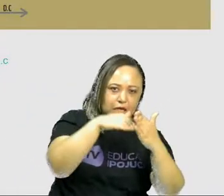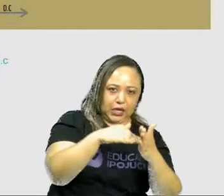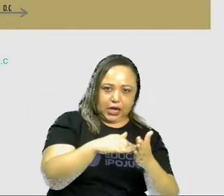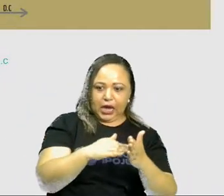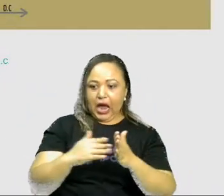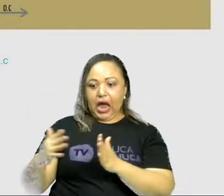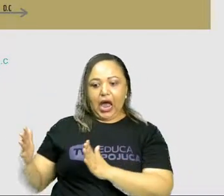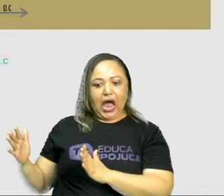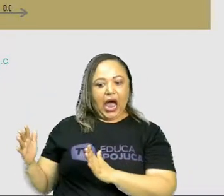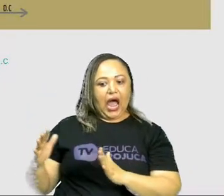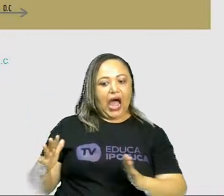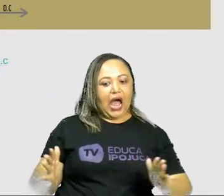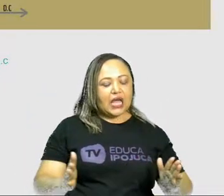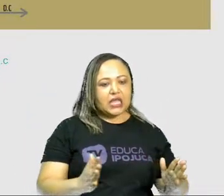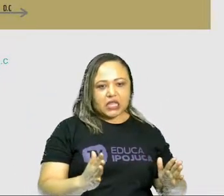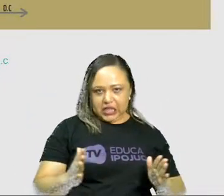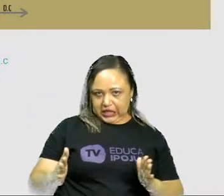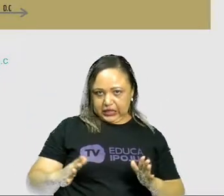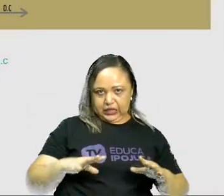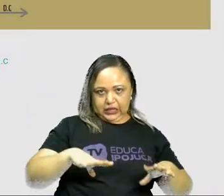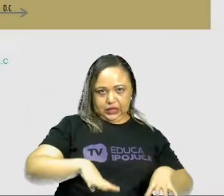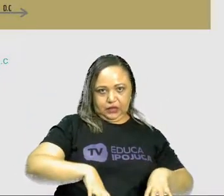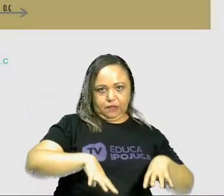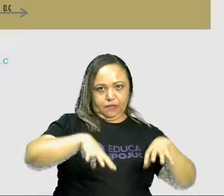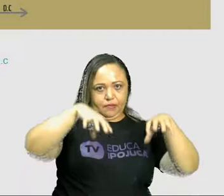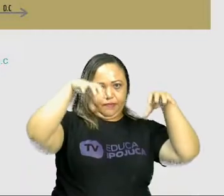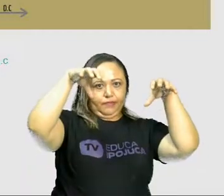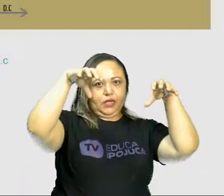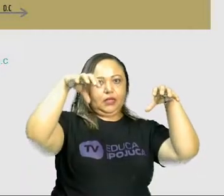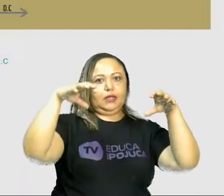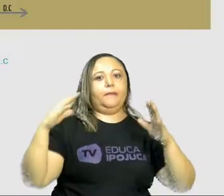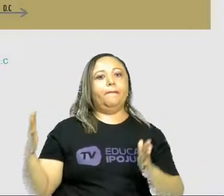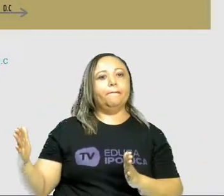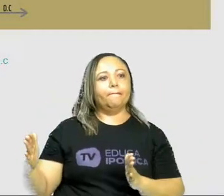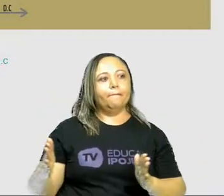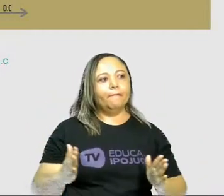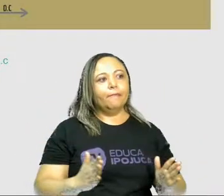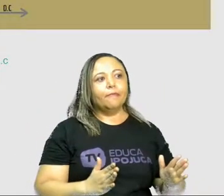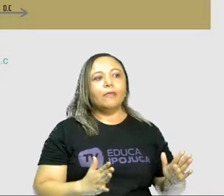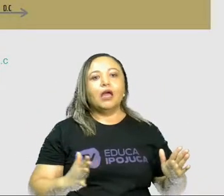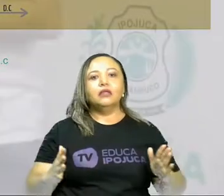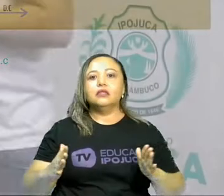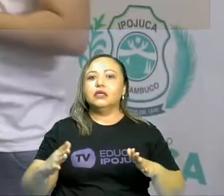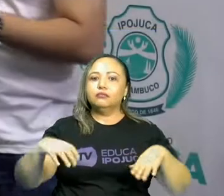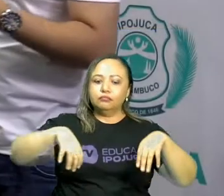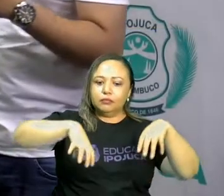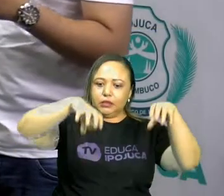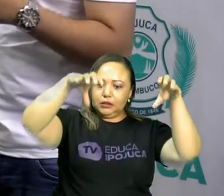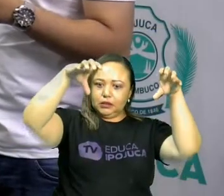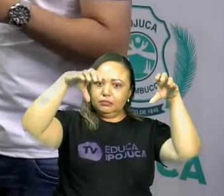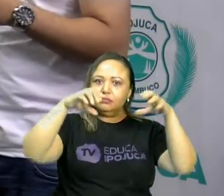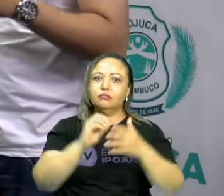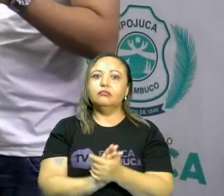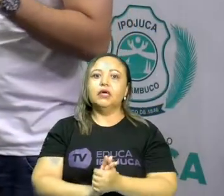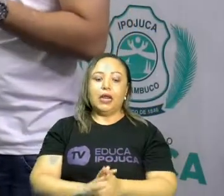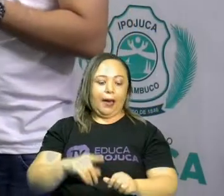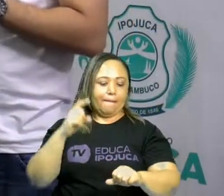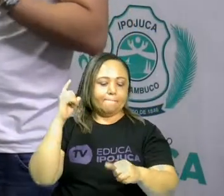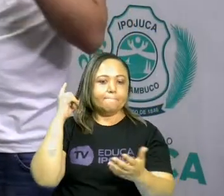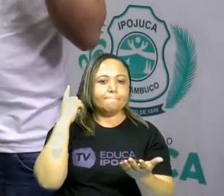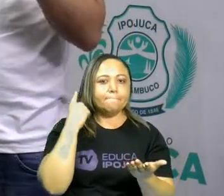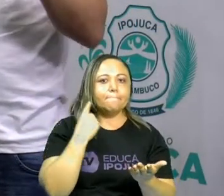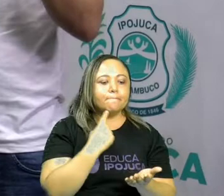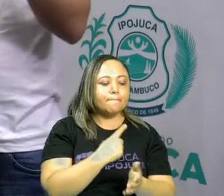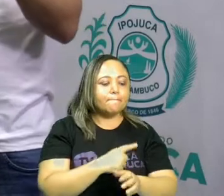você vai pedir coisa da idade antiga você vai ser a Idade Média a idade média ela vai ser